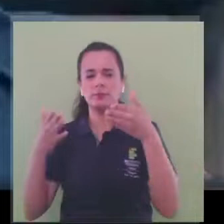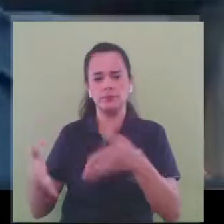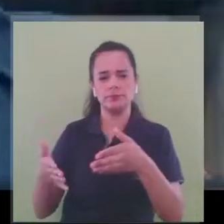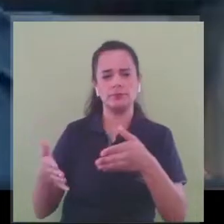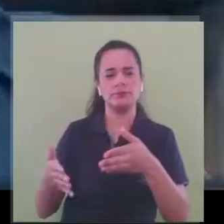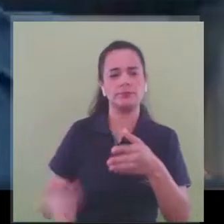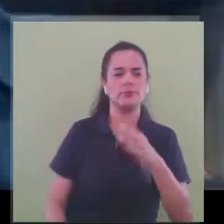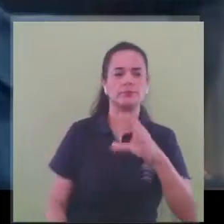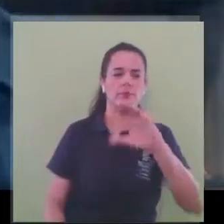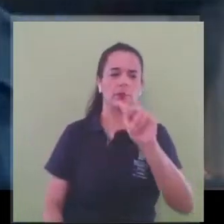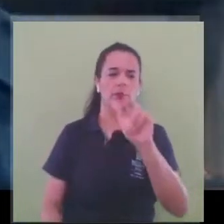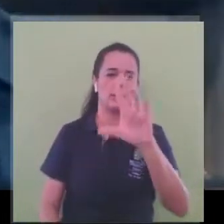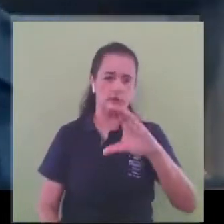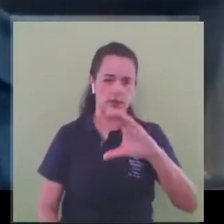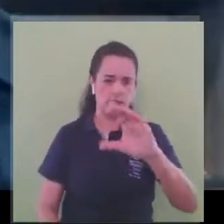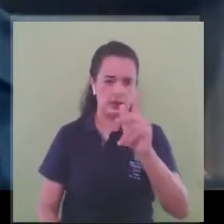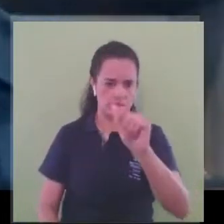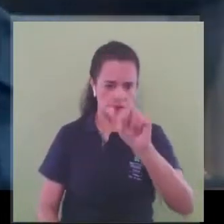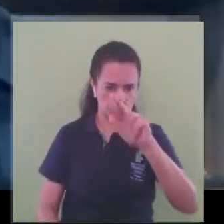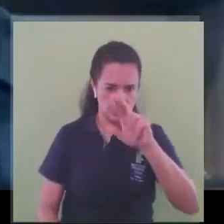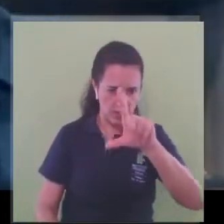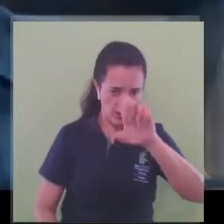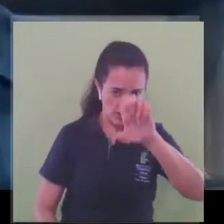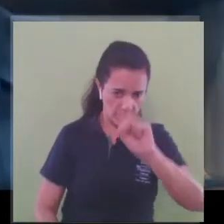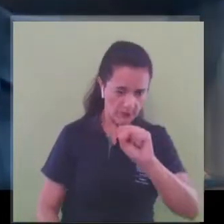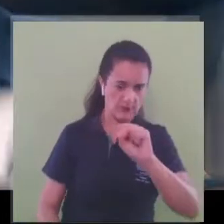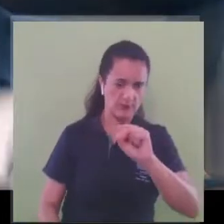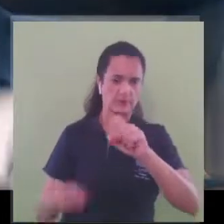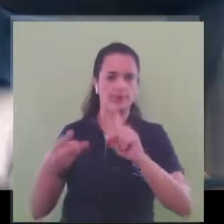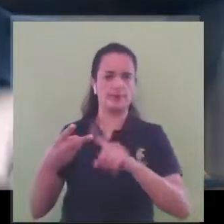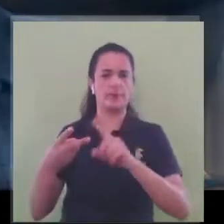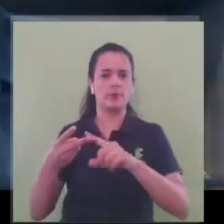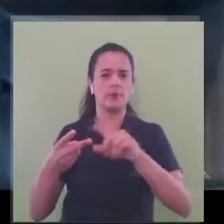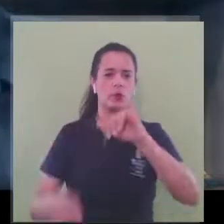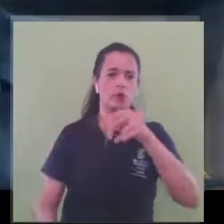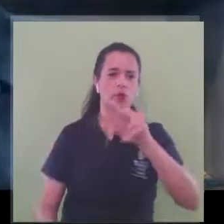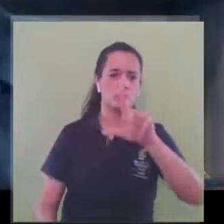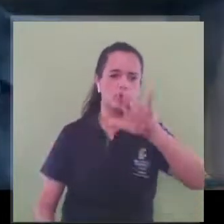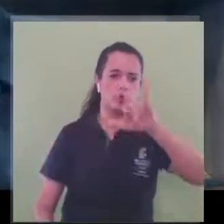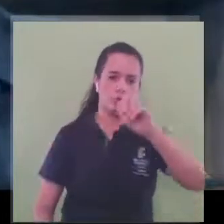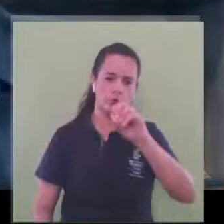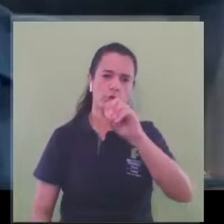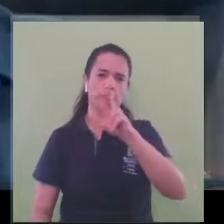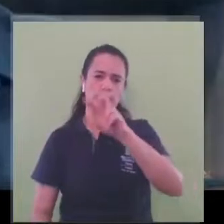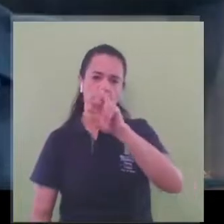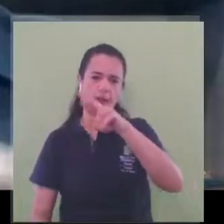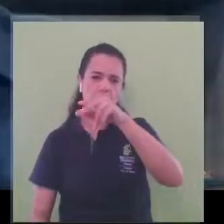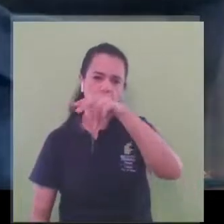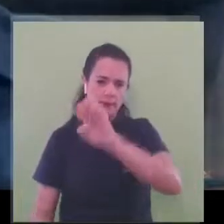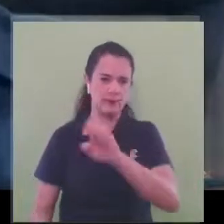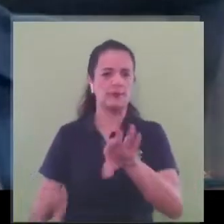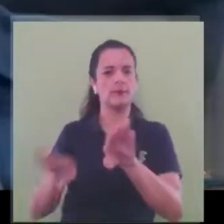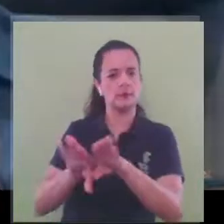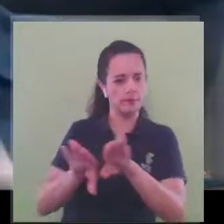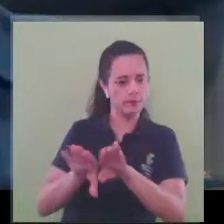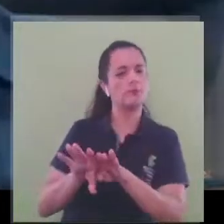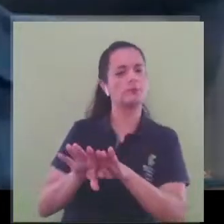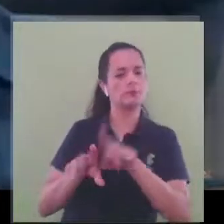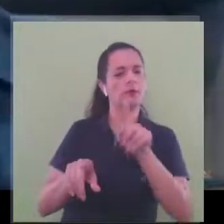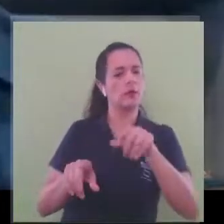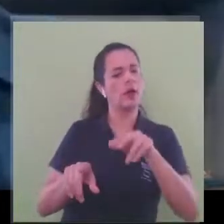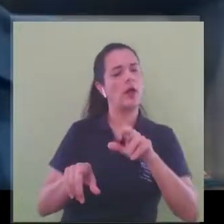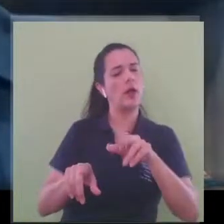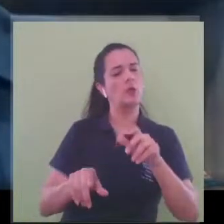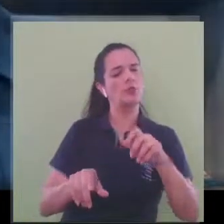Dickens também, Júlio Verne, são obras que são clássicas na segmentação de ficção e de leitura